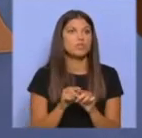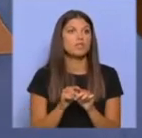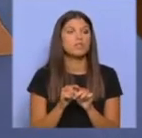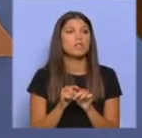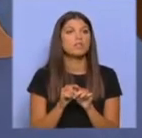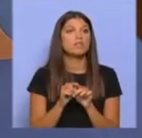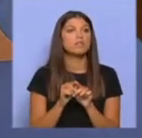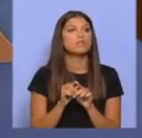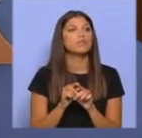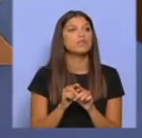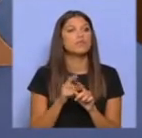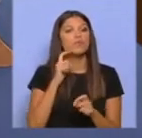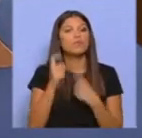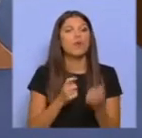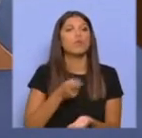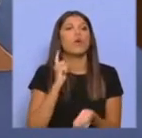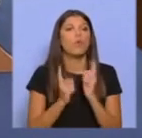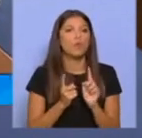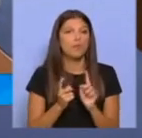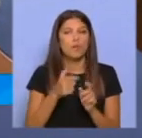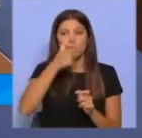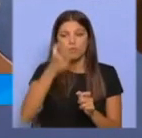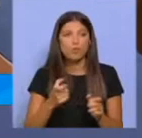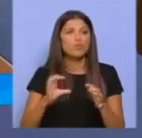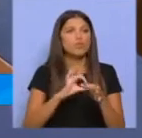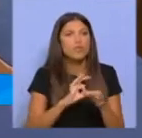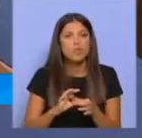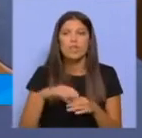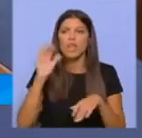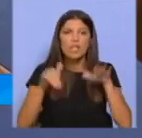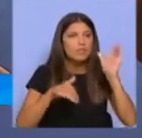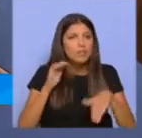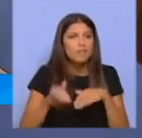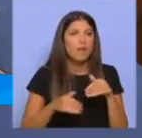enquanto tal, procura unir pessoas, mobilizá-las